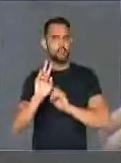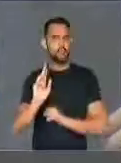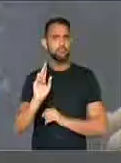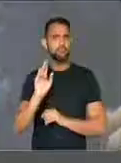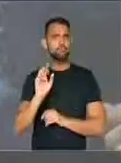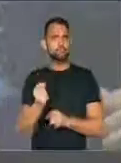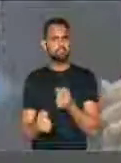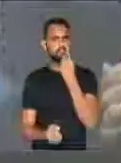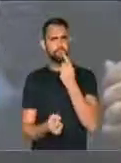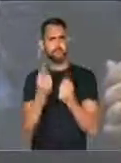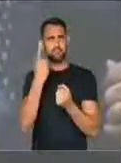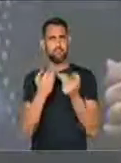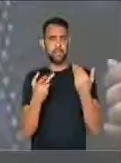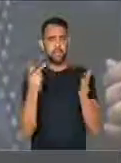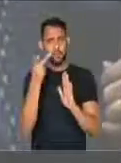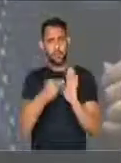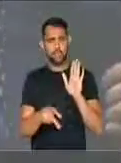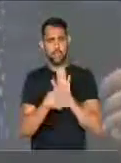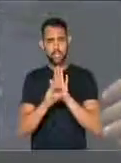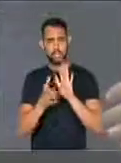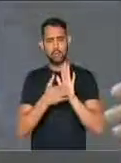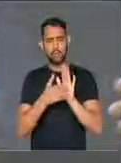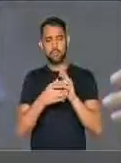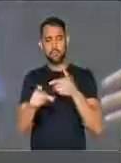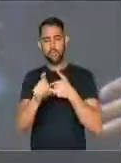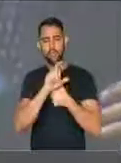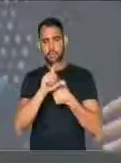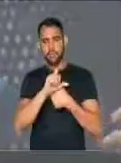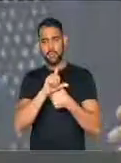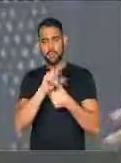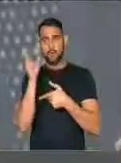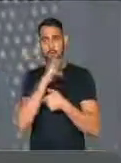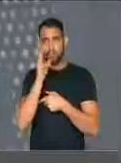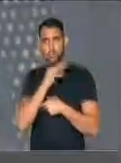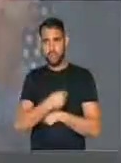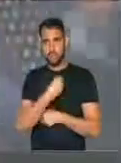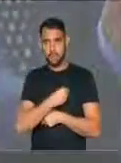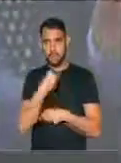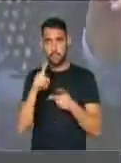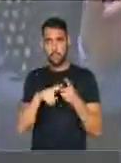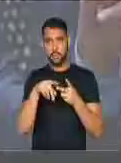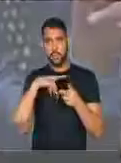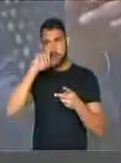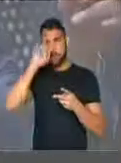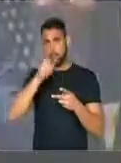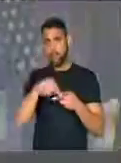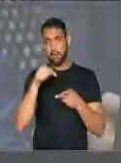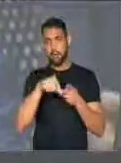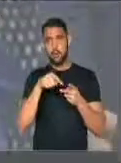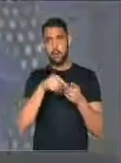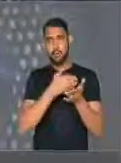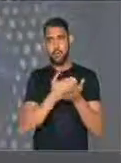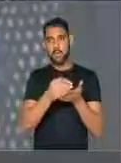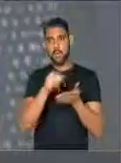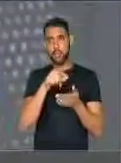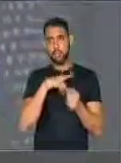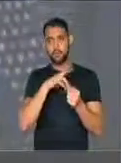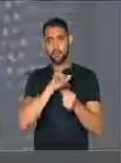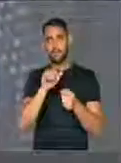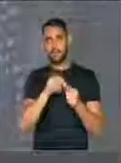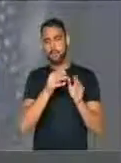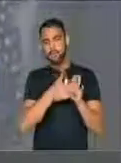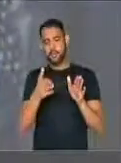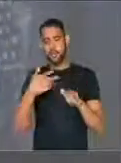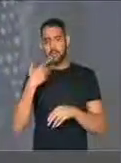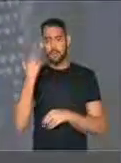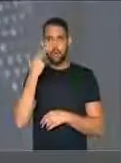Excepcionalíssimos. Tem o projeto de lei do Poder Executivo com urgência. Isso é o que manda. A partir daí nós vamos fazer a